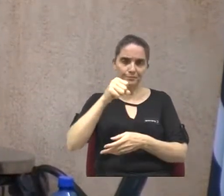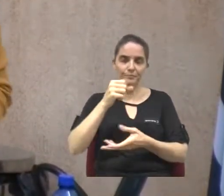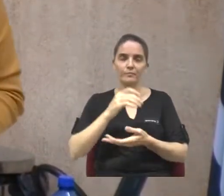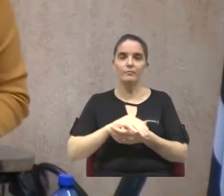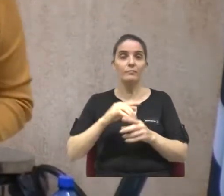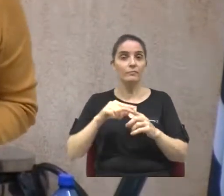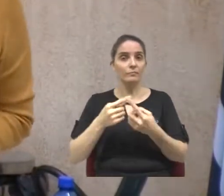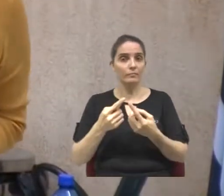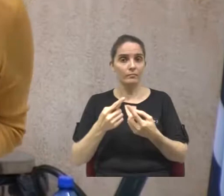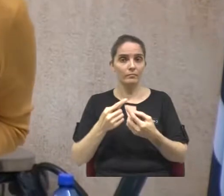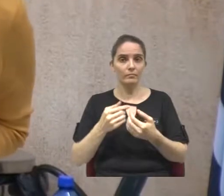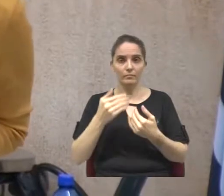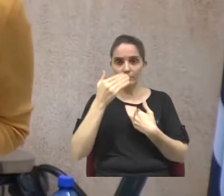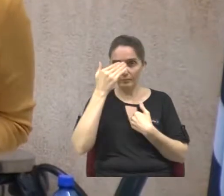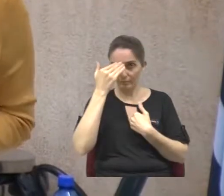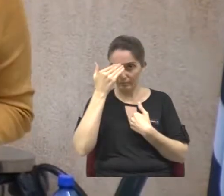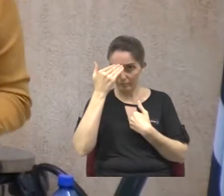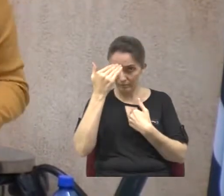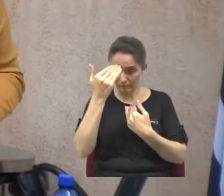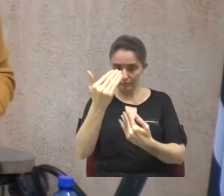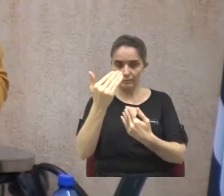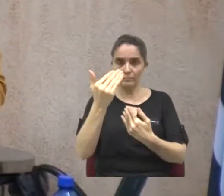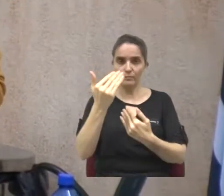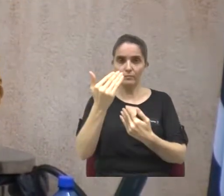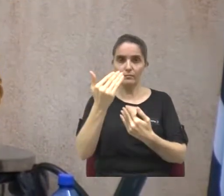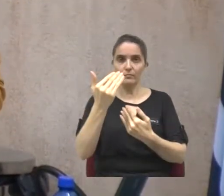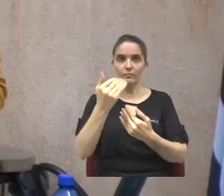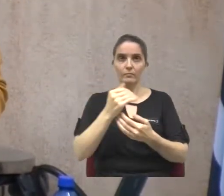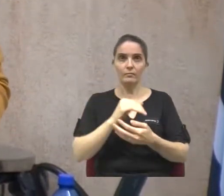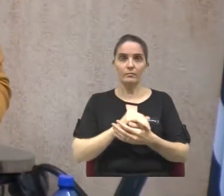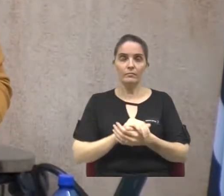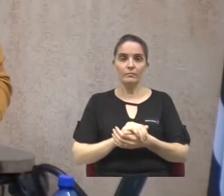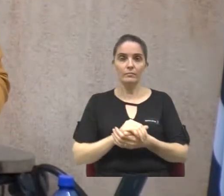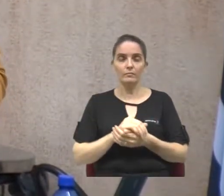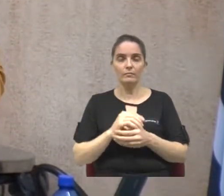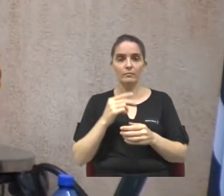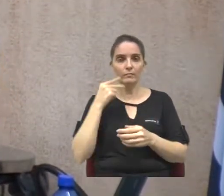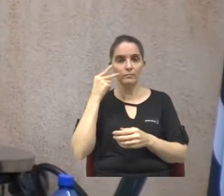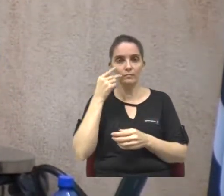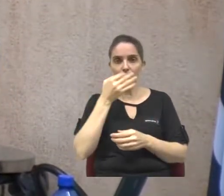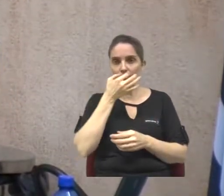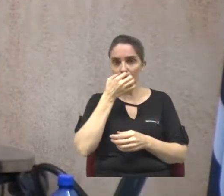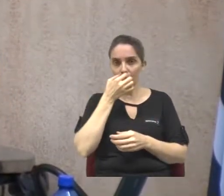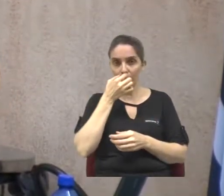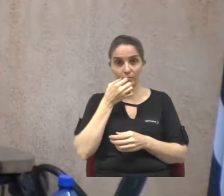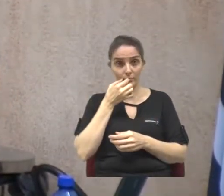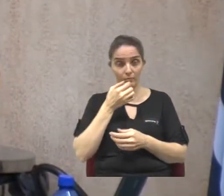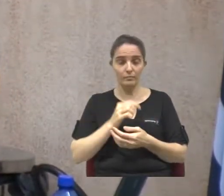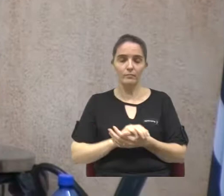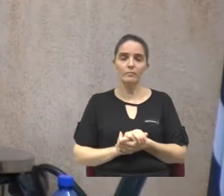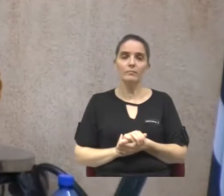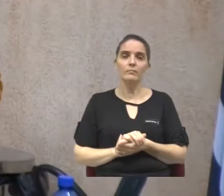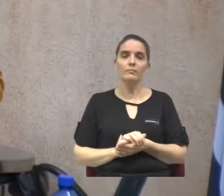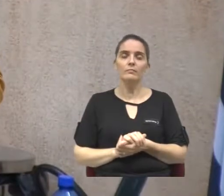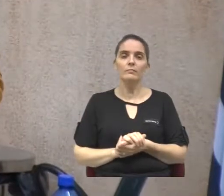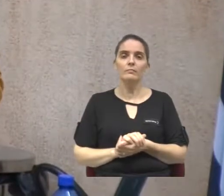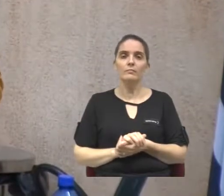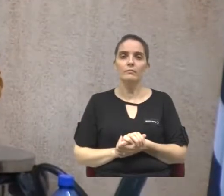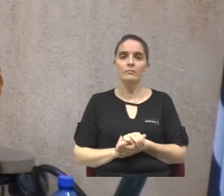me levanto para agradecer. Agradecer ao vereador Estevão por